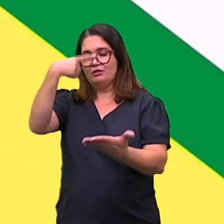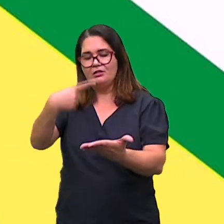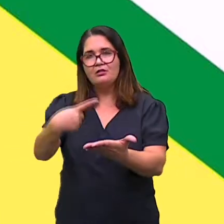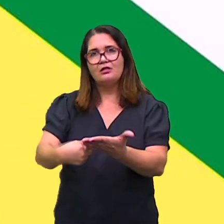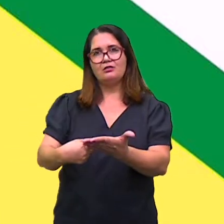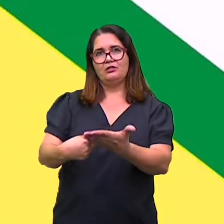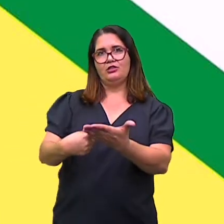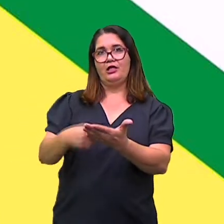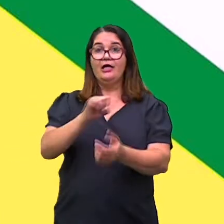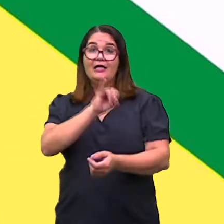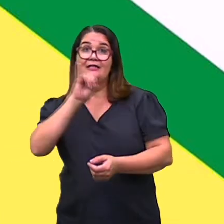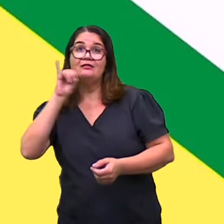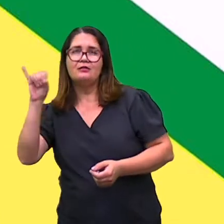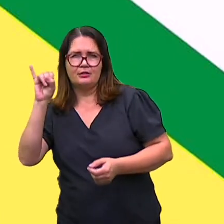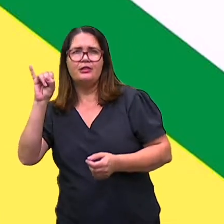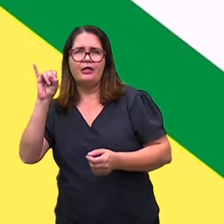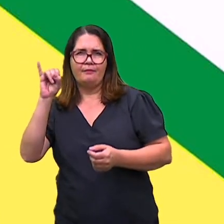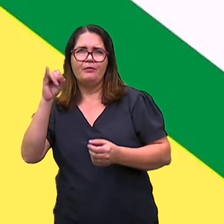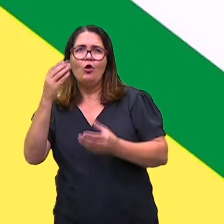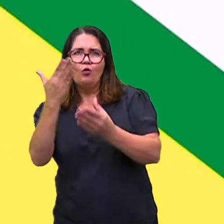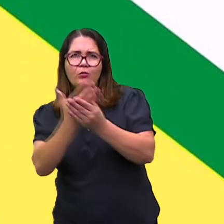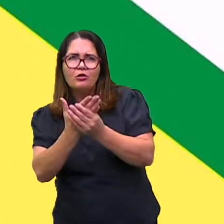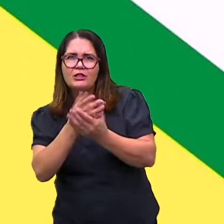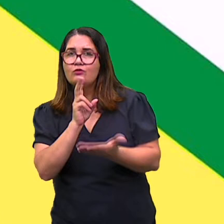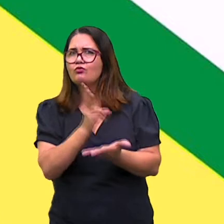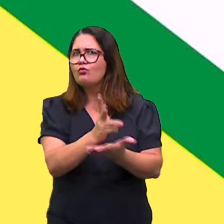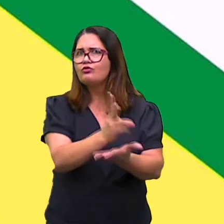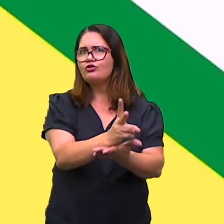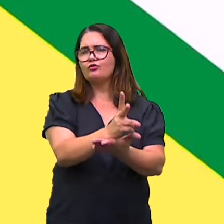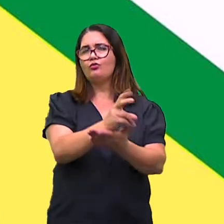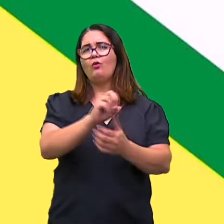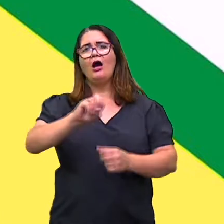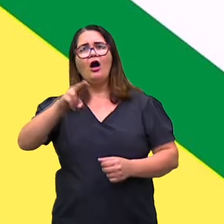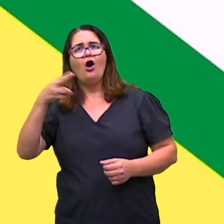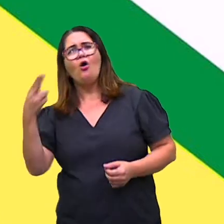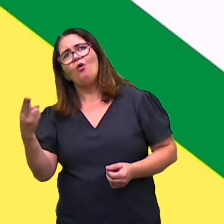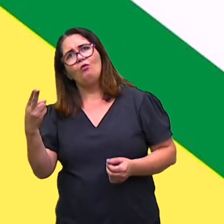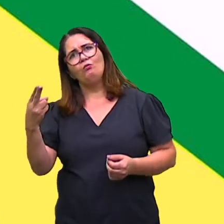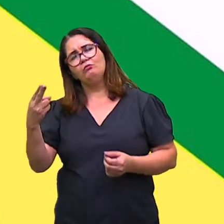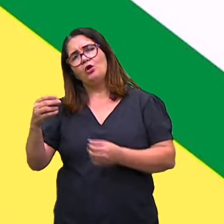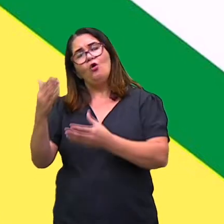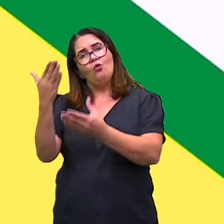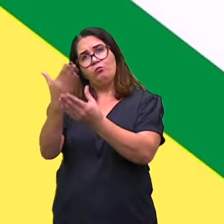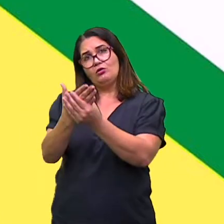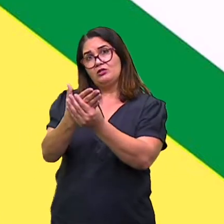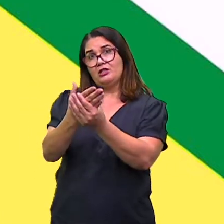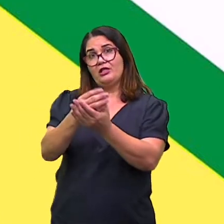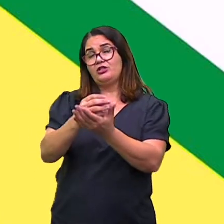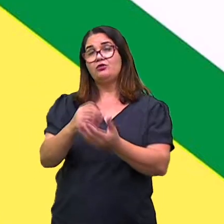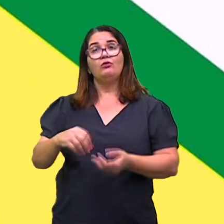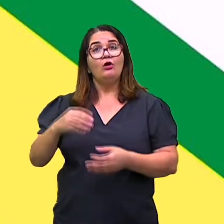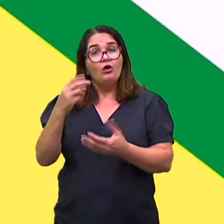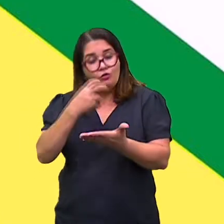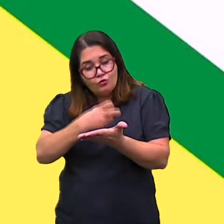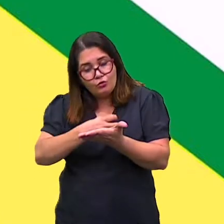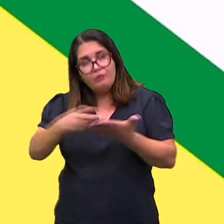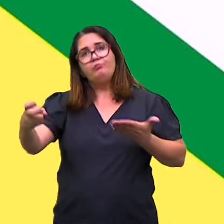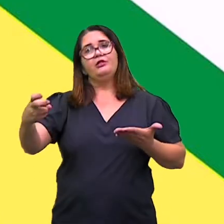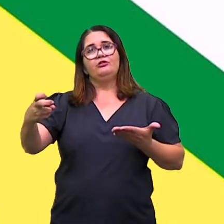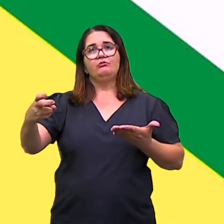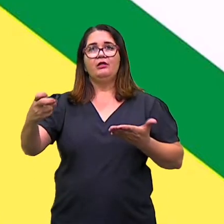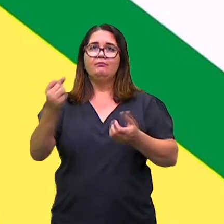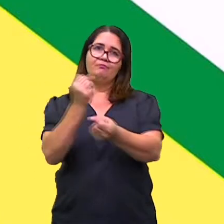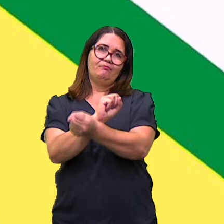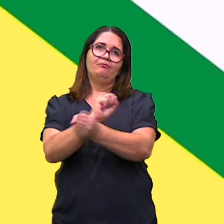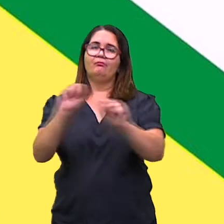contrário à continuidade do processo. A terceira característica, após a admissão do pedido, ou seja, a